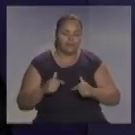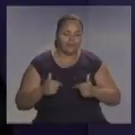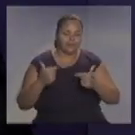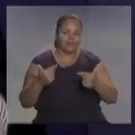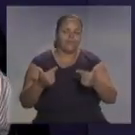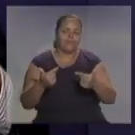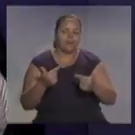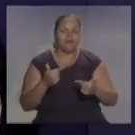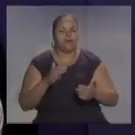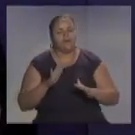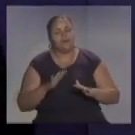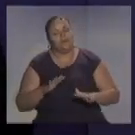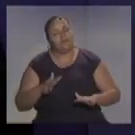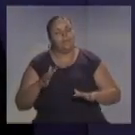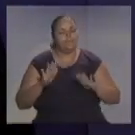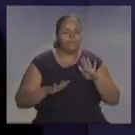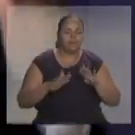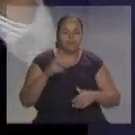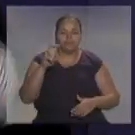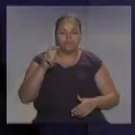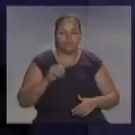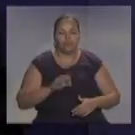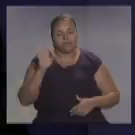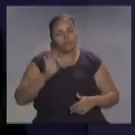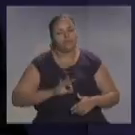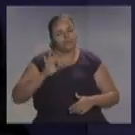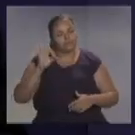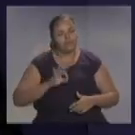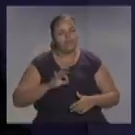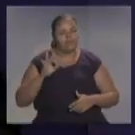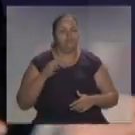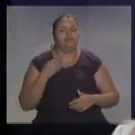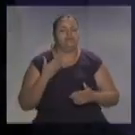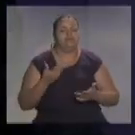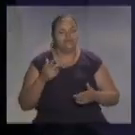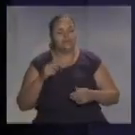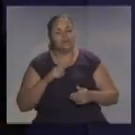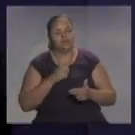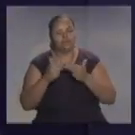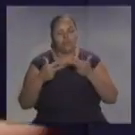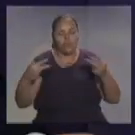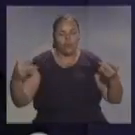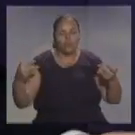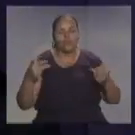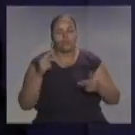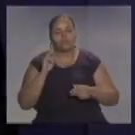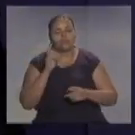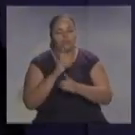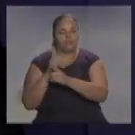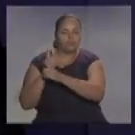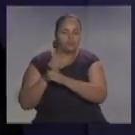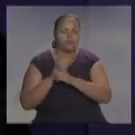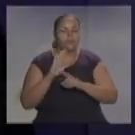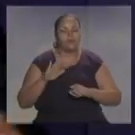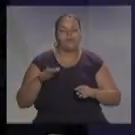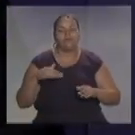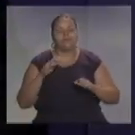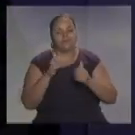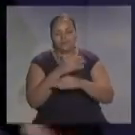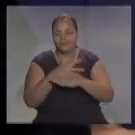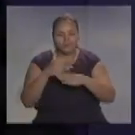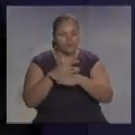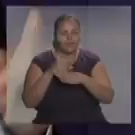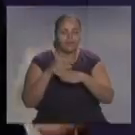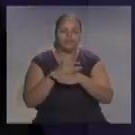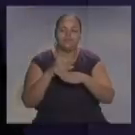ainda avançar em torno de mais de 50%. Né? Tudo bem, onde aconteceram os jogos nós encontramos ali, mas fora nisso, a